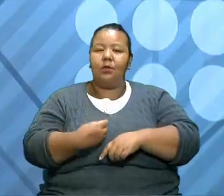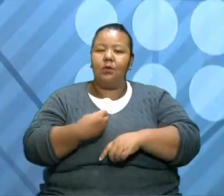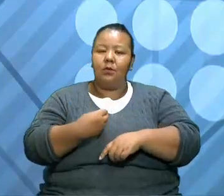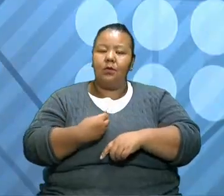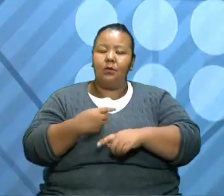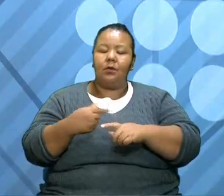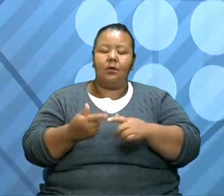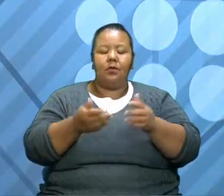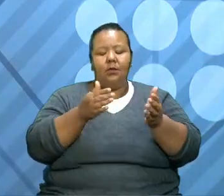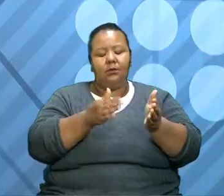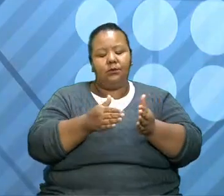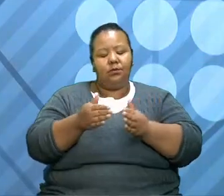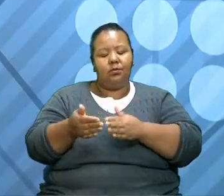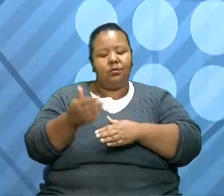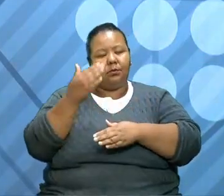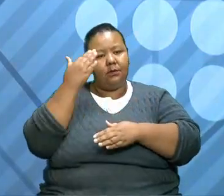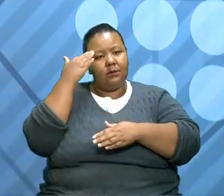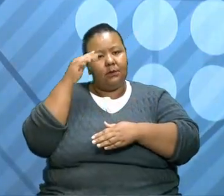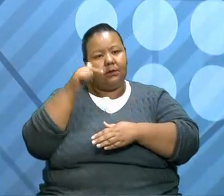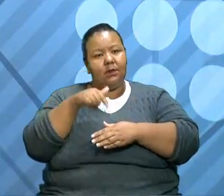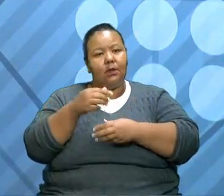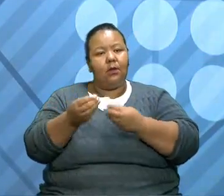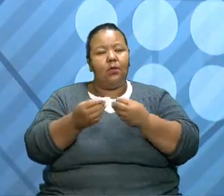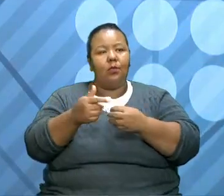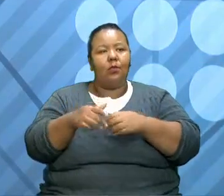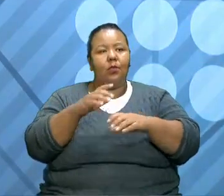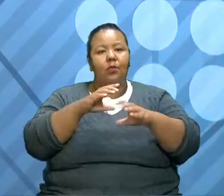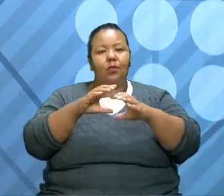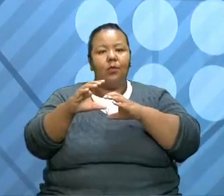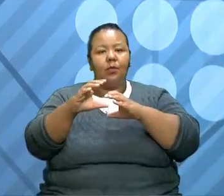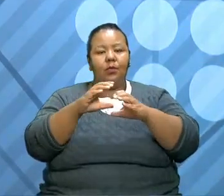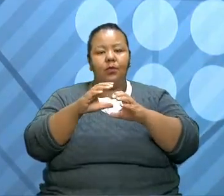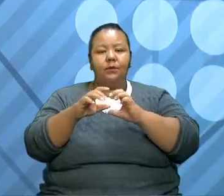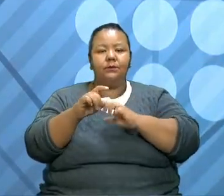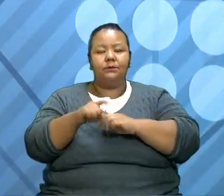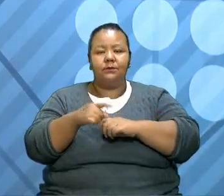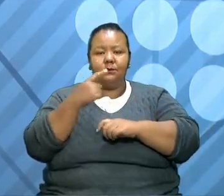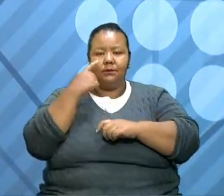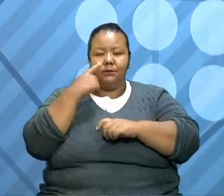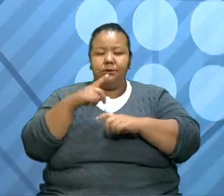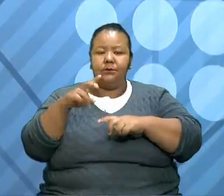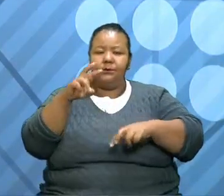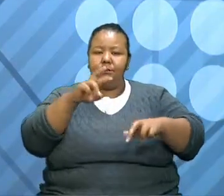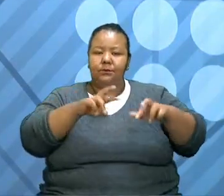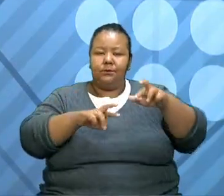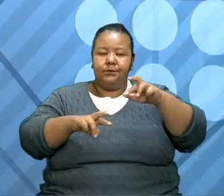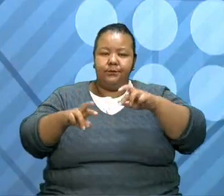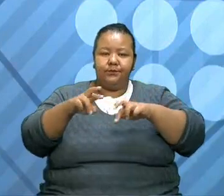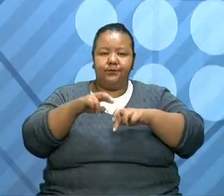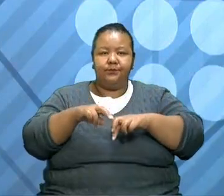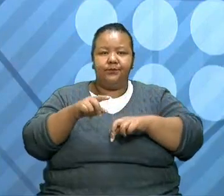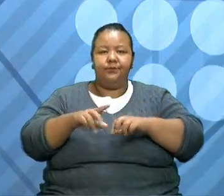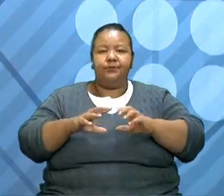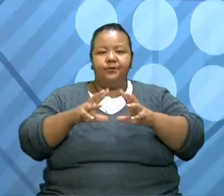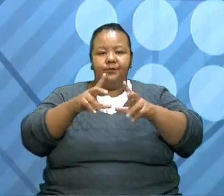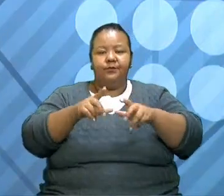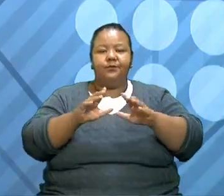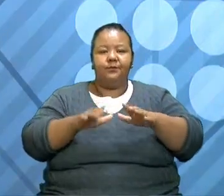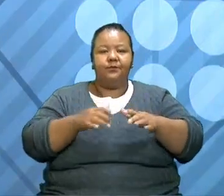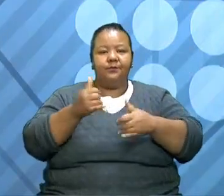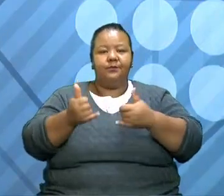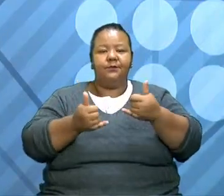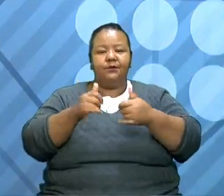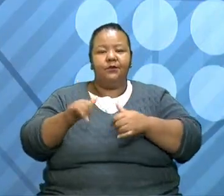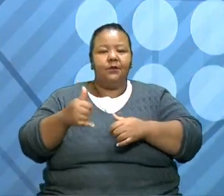etapas de eu entender como que funciona o processo de comunicação é exatamente eu analisar ele. Então, todo mundo já brincou alguma vez